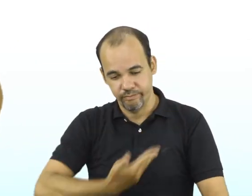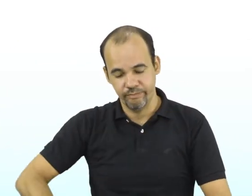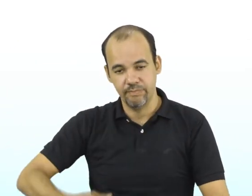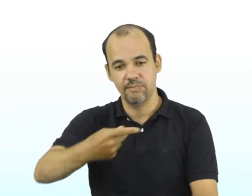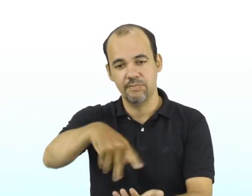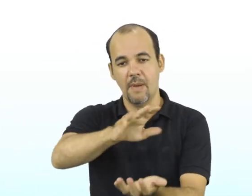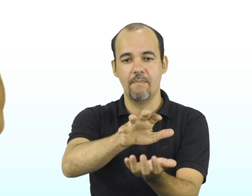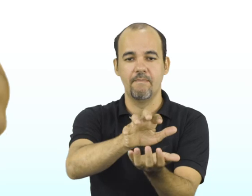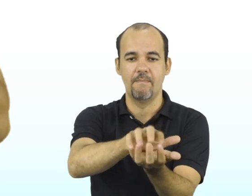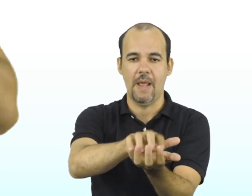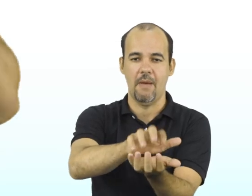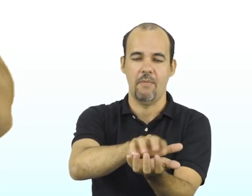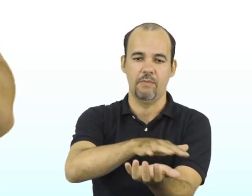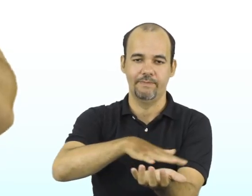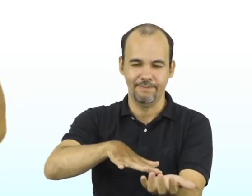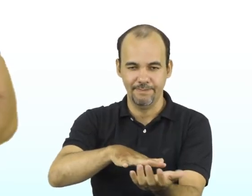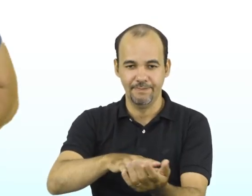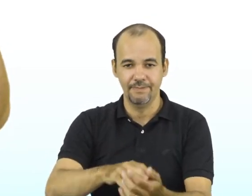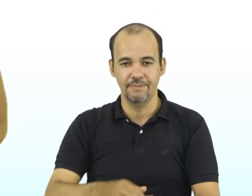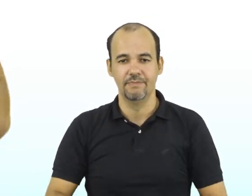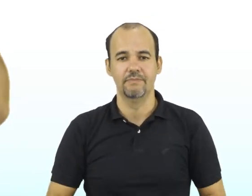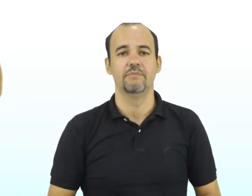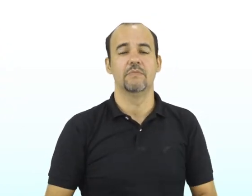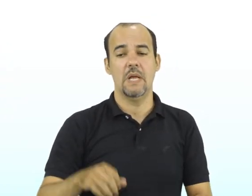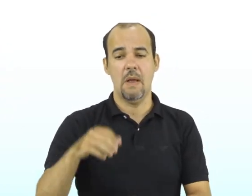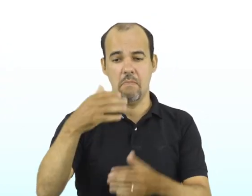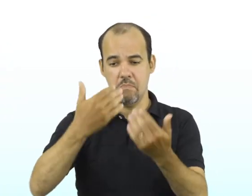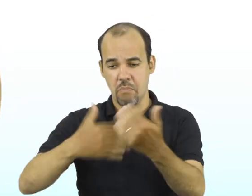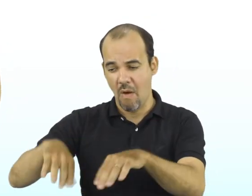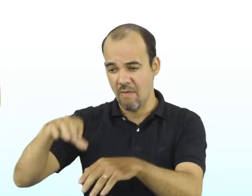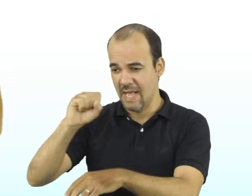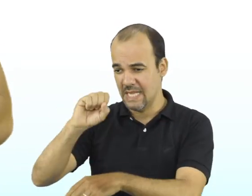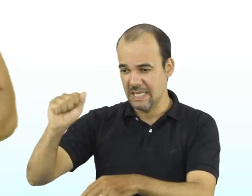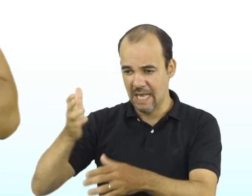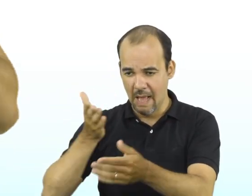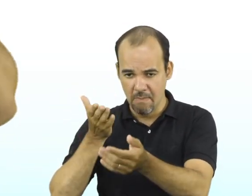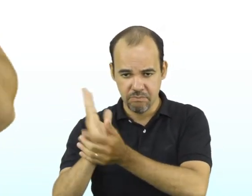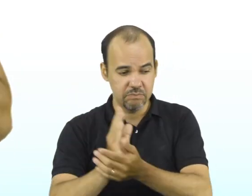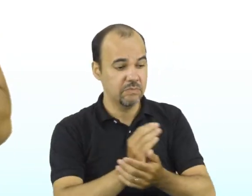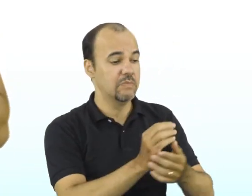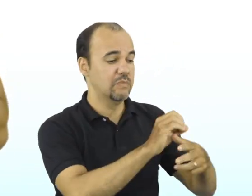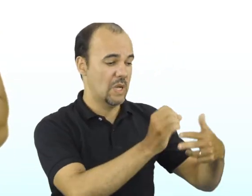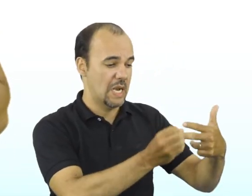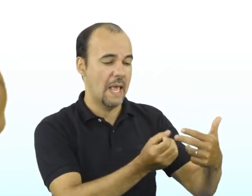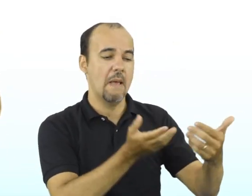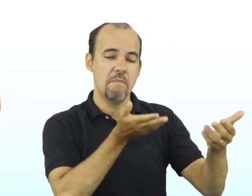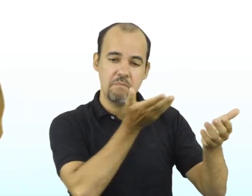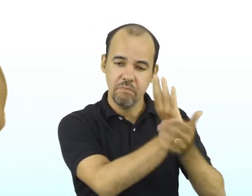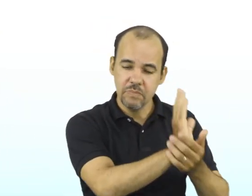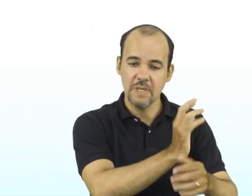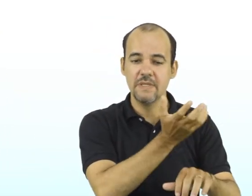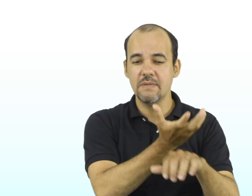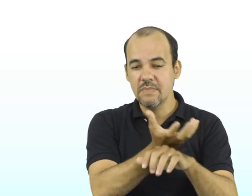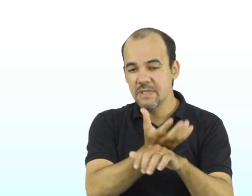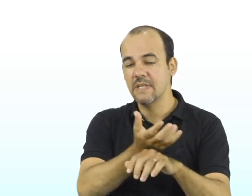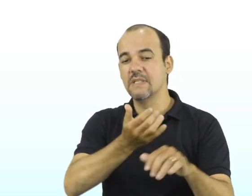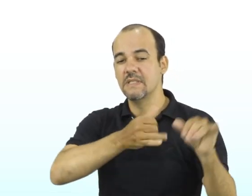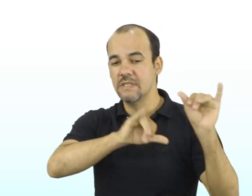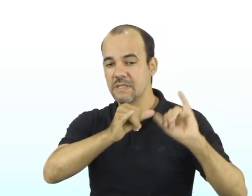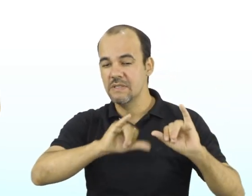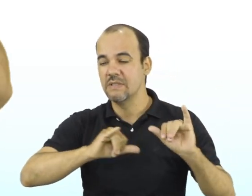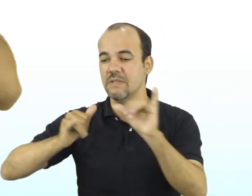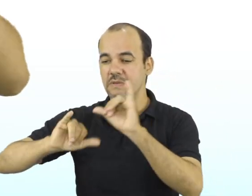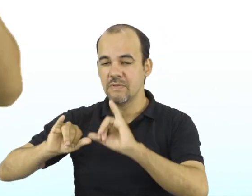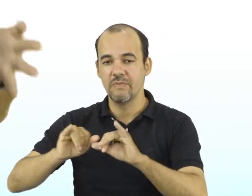de Pernambuco. Vamos gabaritar a prova do SSA e do Enem em Química. Então, vamos começar com